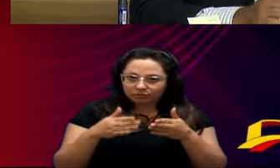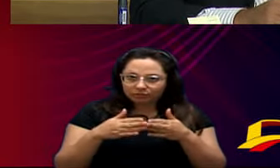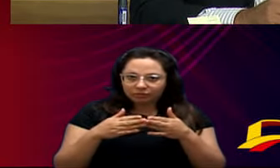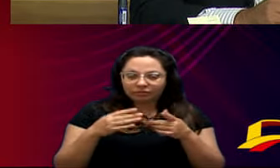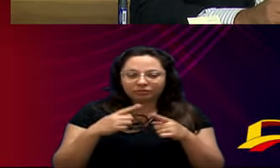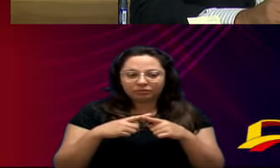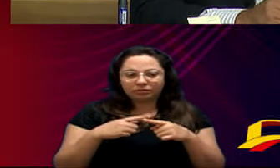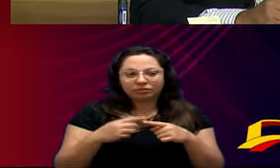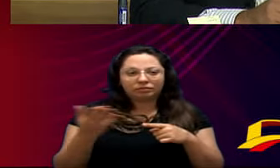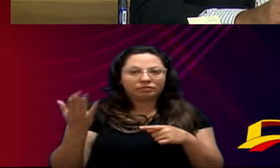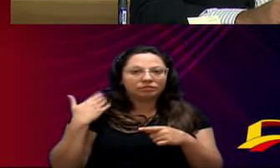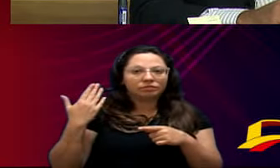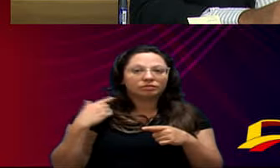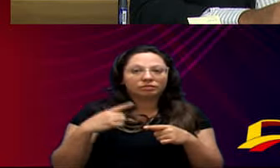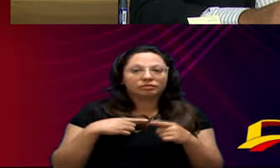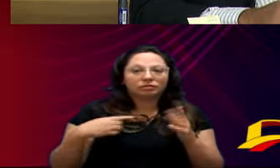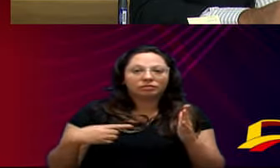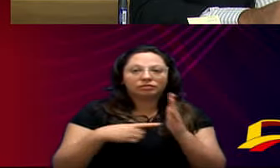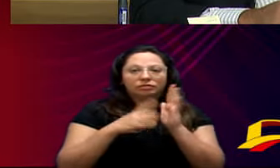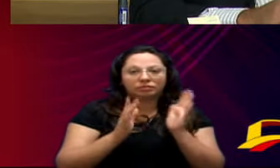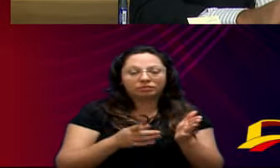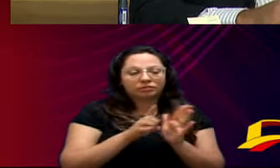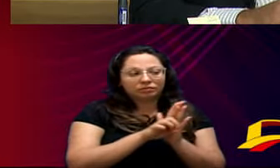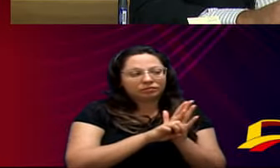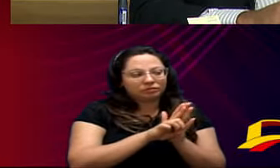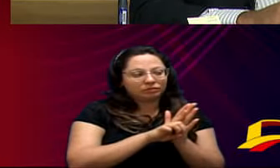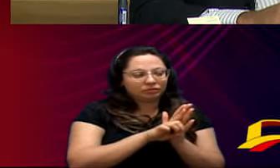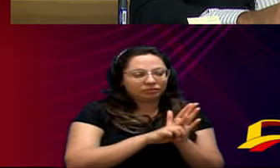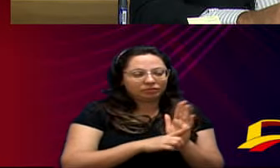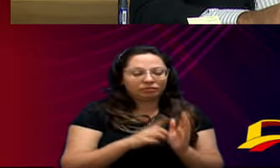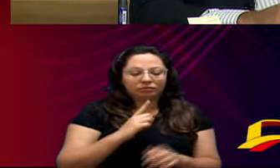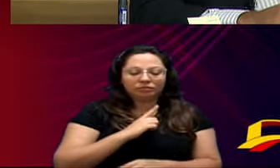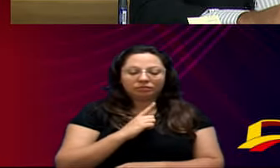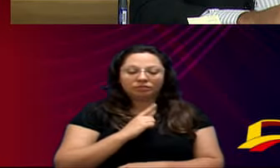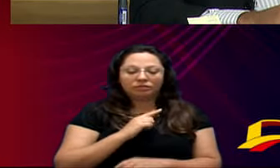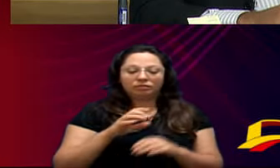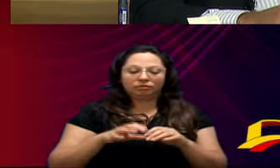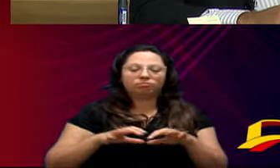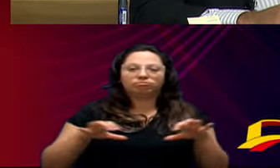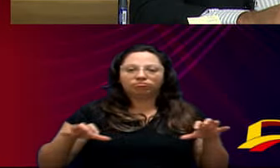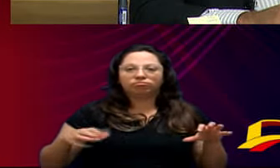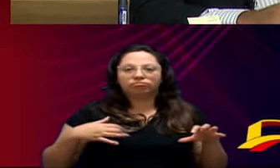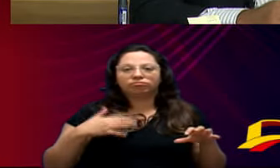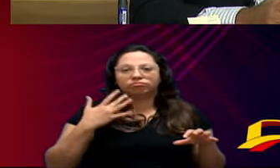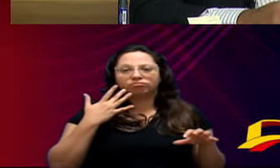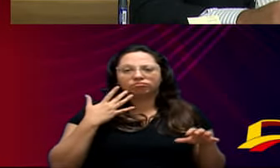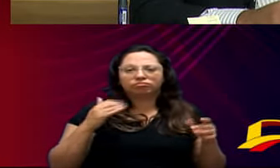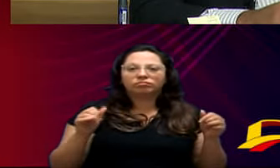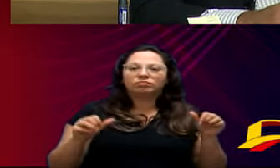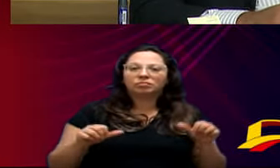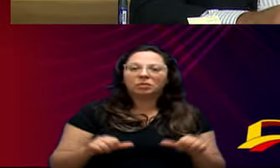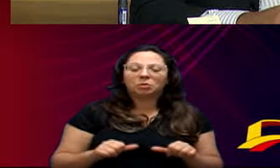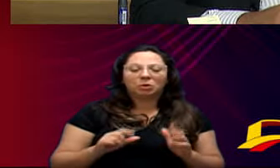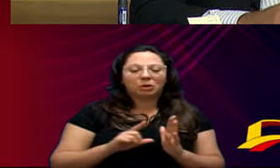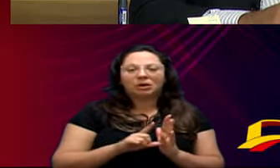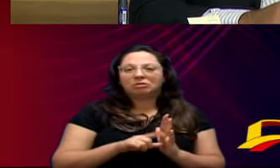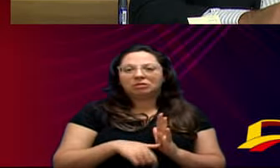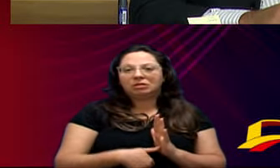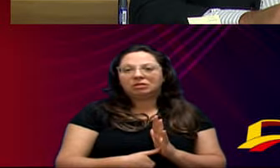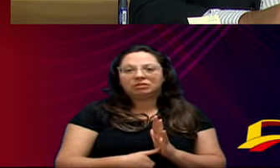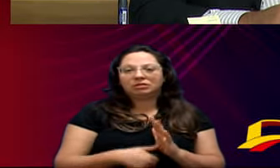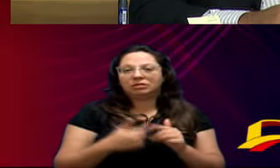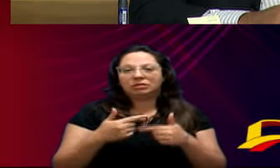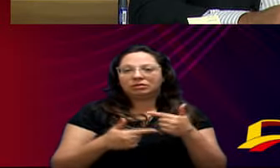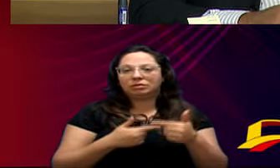que estavam eh para serem analisados é fica separado acho que prejudica até e atrasa o o